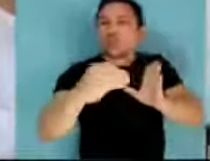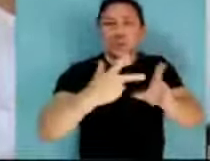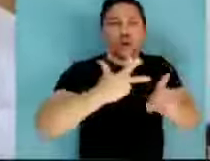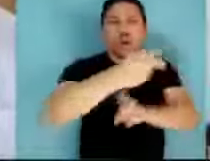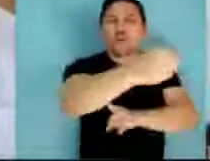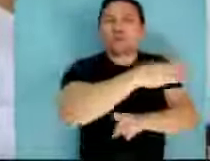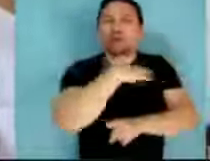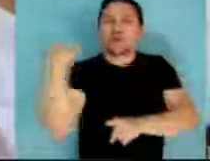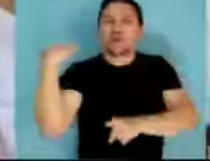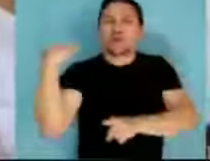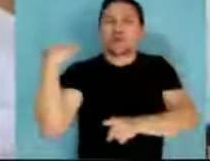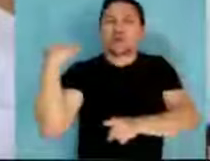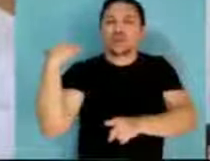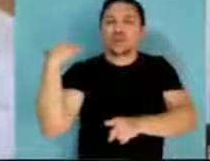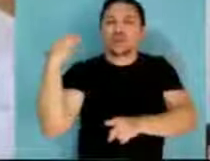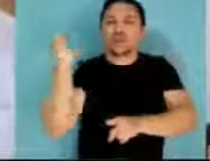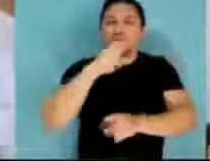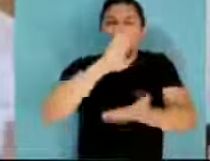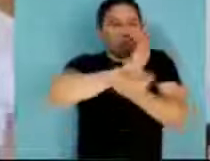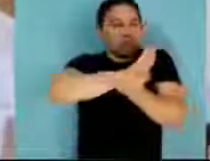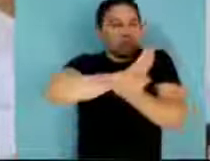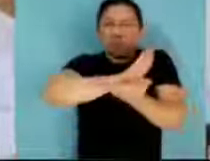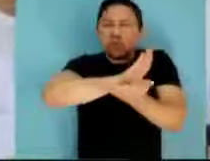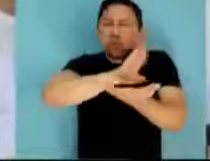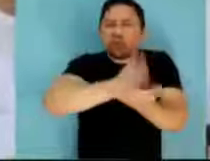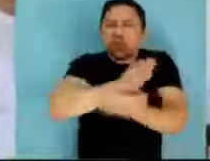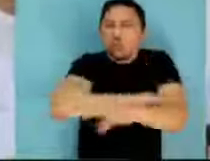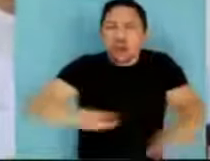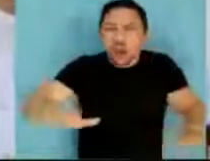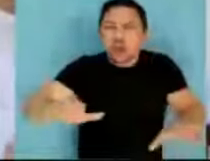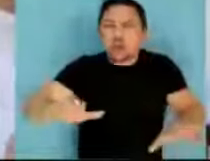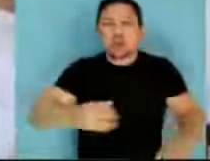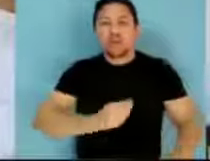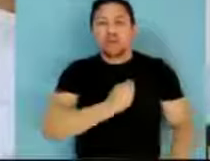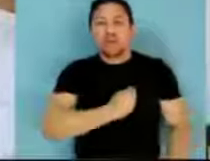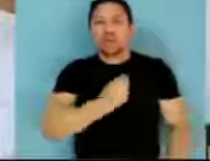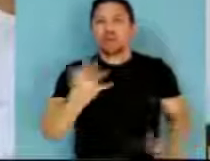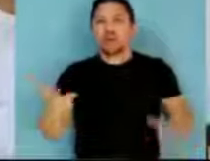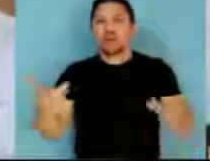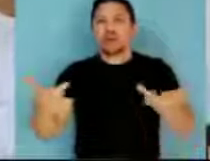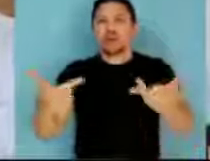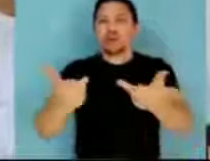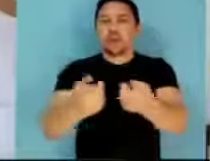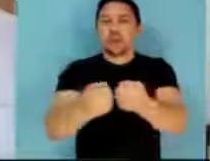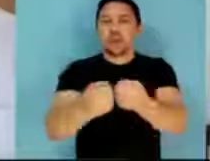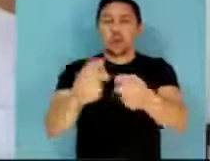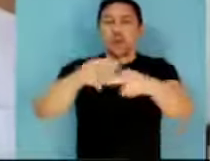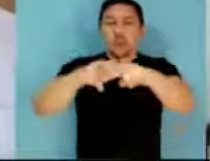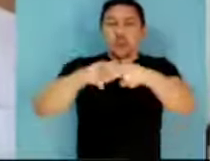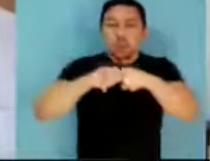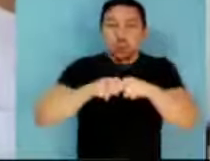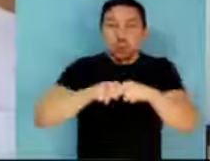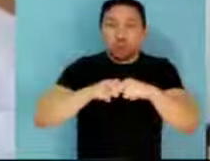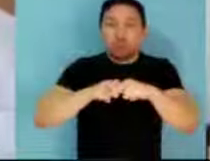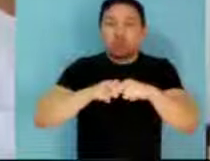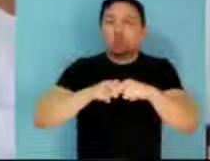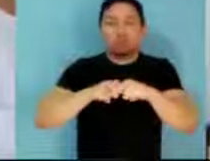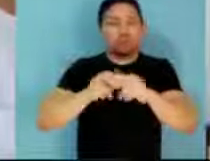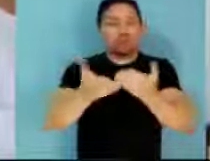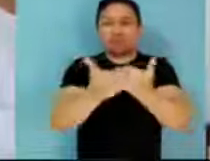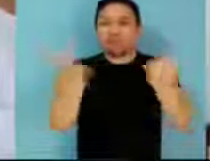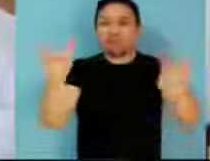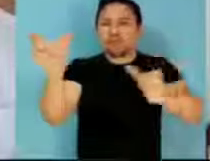a vitória sobre o mal, sobre a morte e uma vida em plenitude. Por